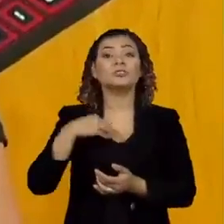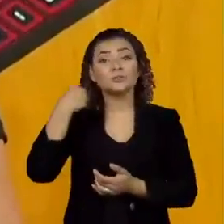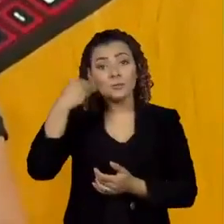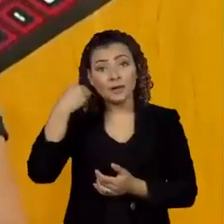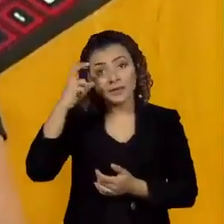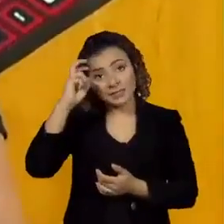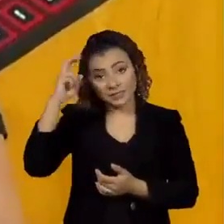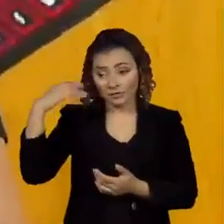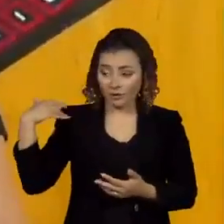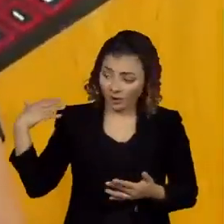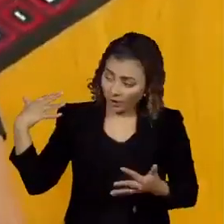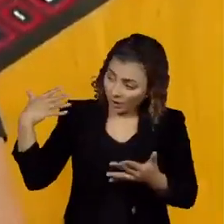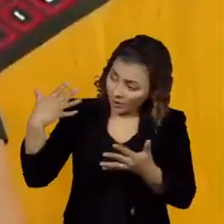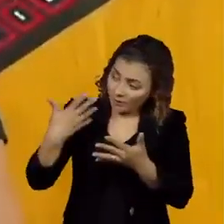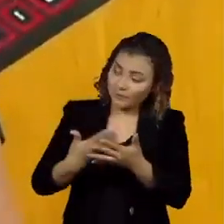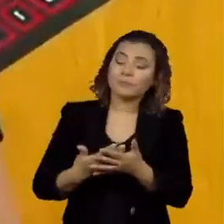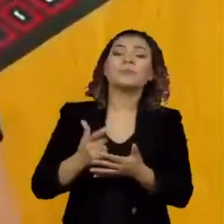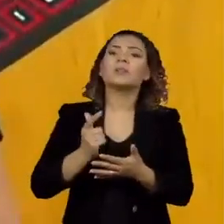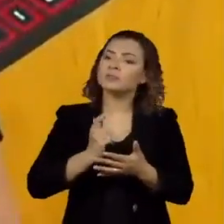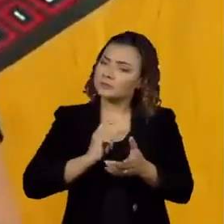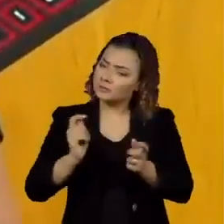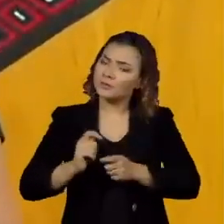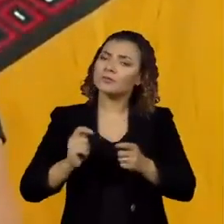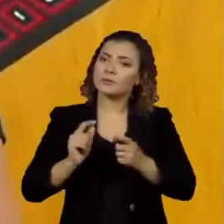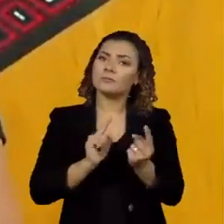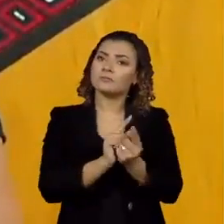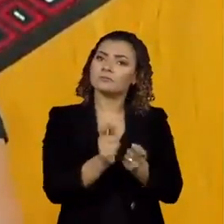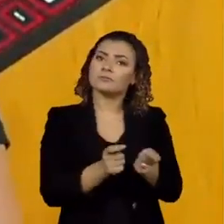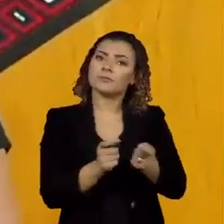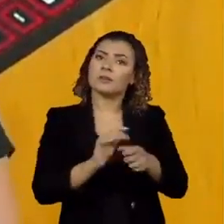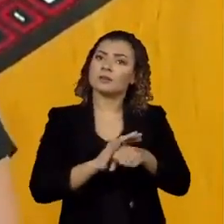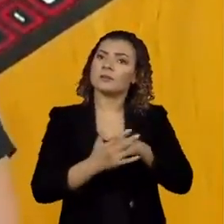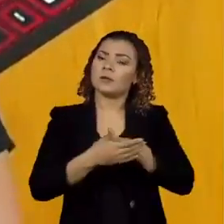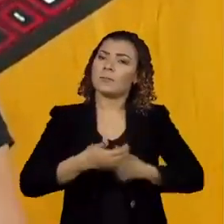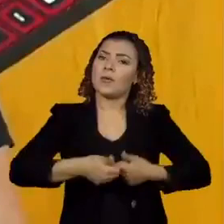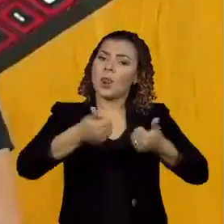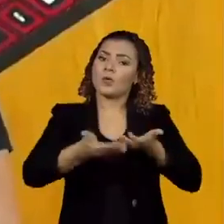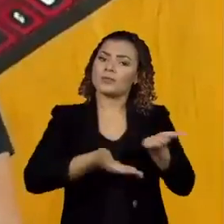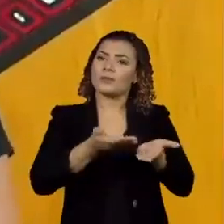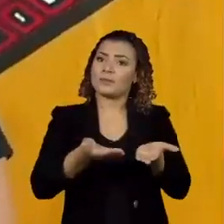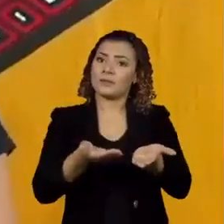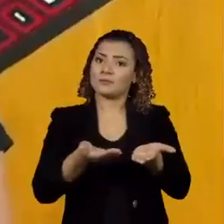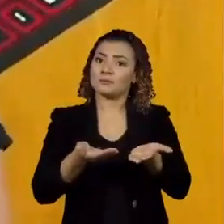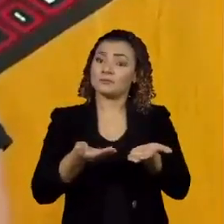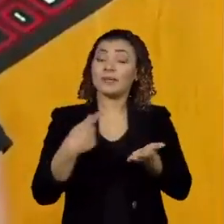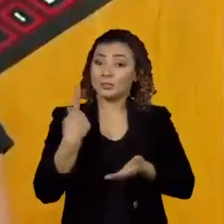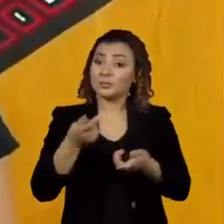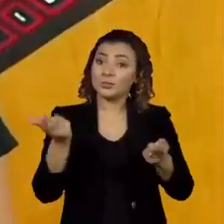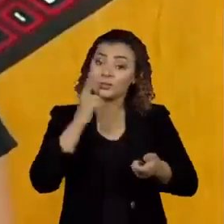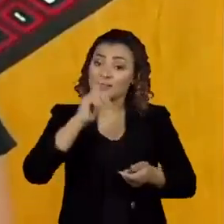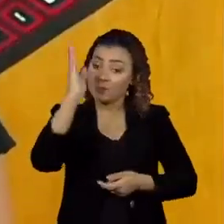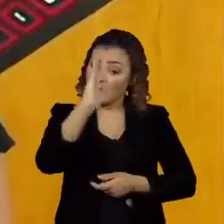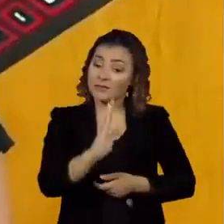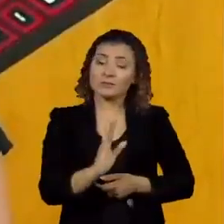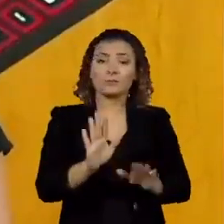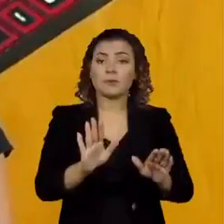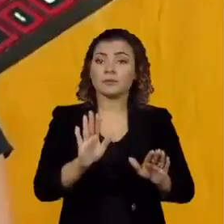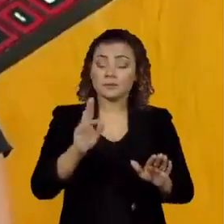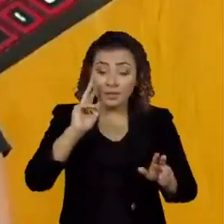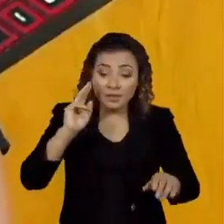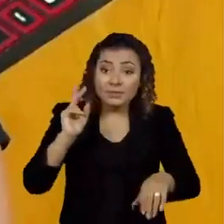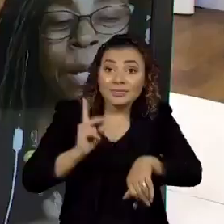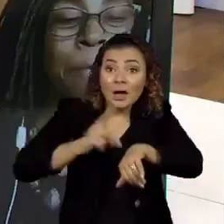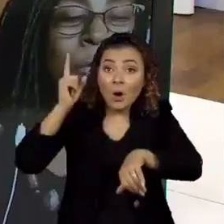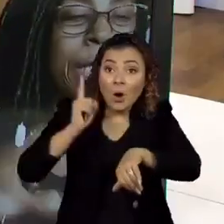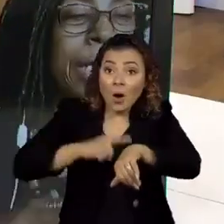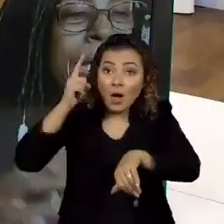experiência, a gente tinha condições de enfrentá-la melhor, não é? A gente tinha condições de enfrentá-la melhor e não enfrentamos. E não